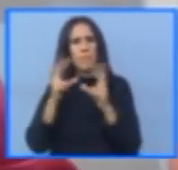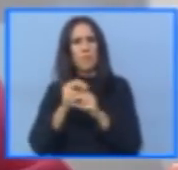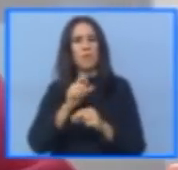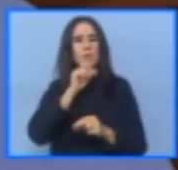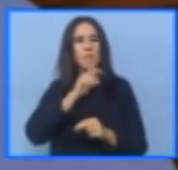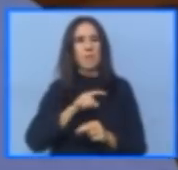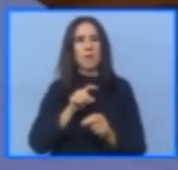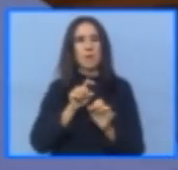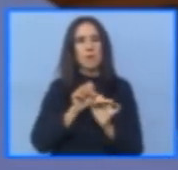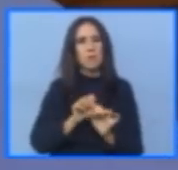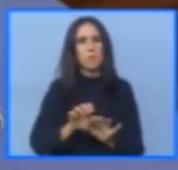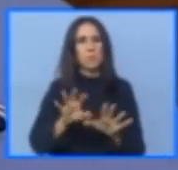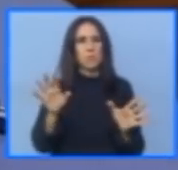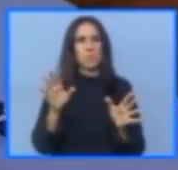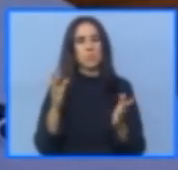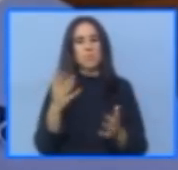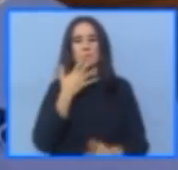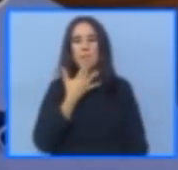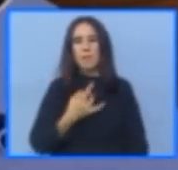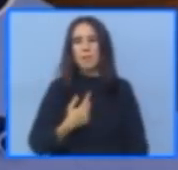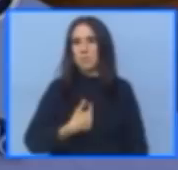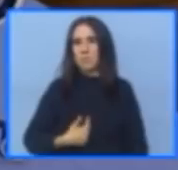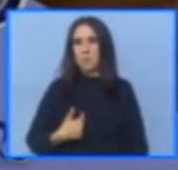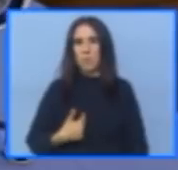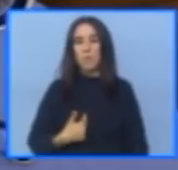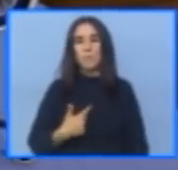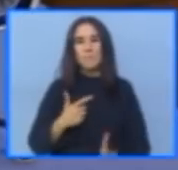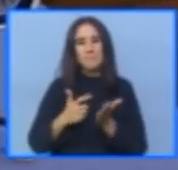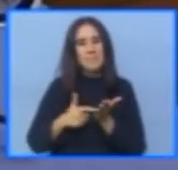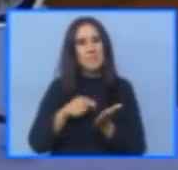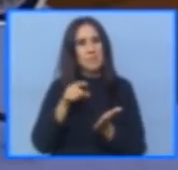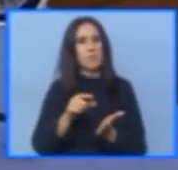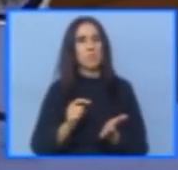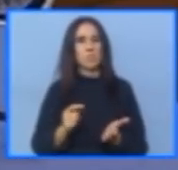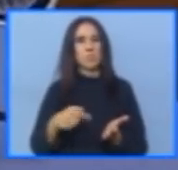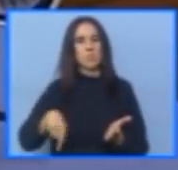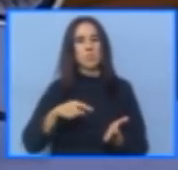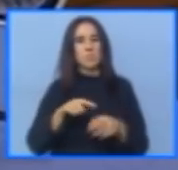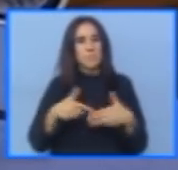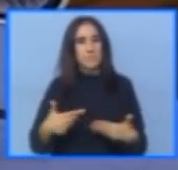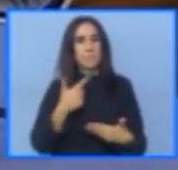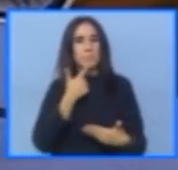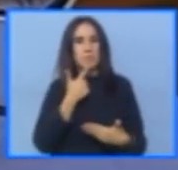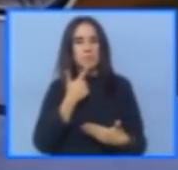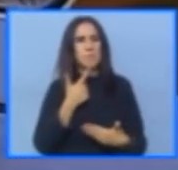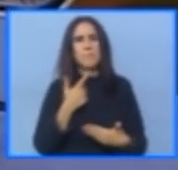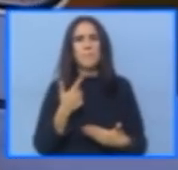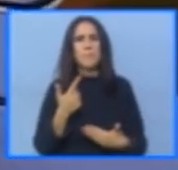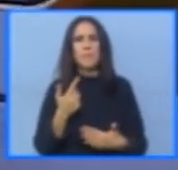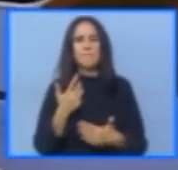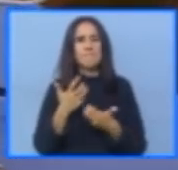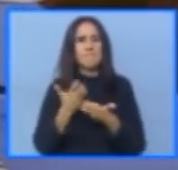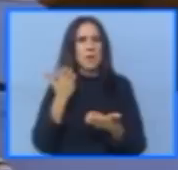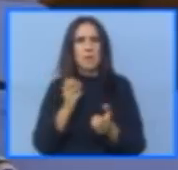o anúncio do Natal cristão. Porque precisamos disso. Nós percebemos hoje que não é nada